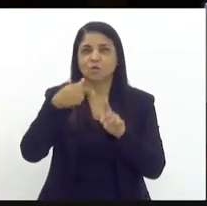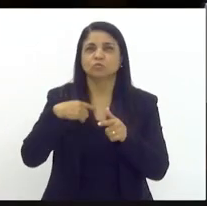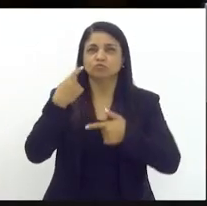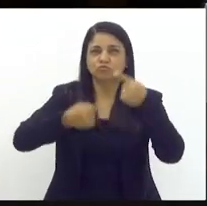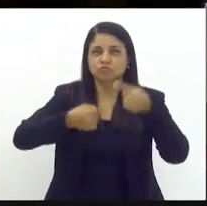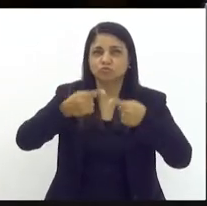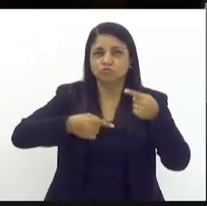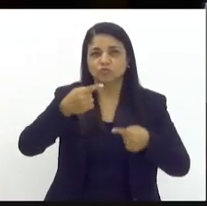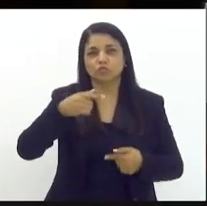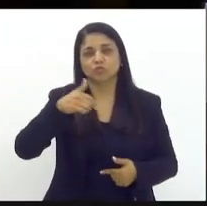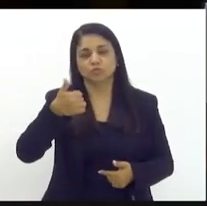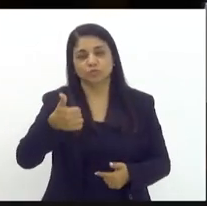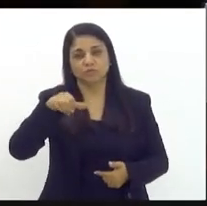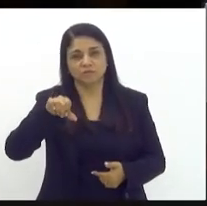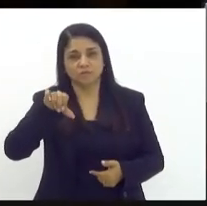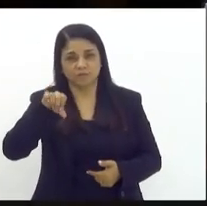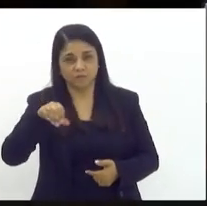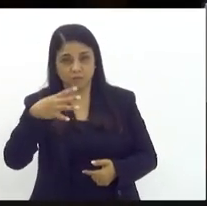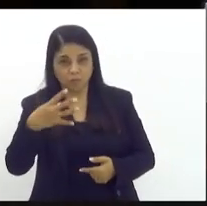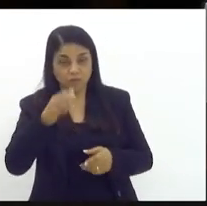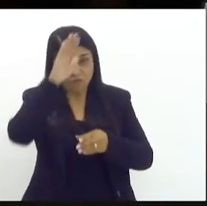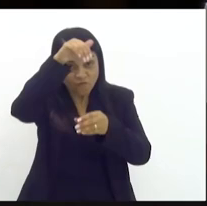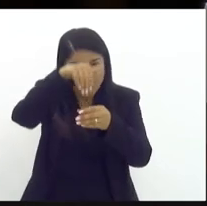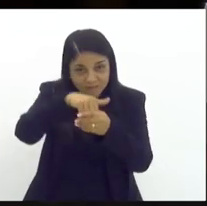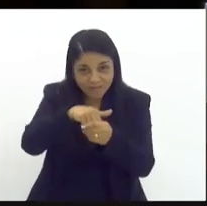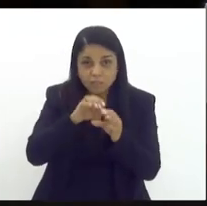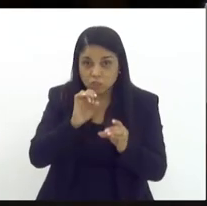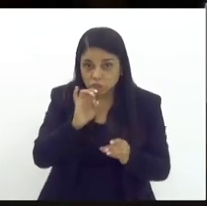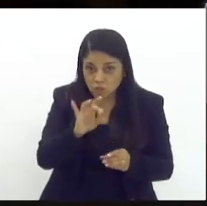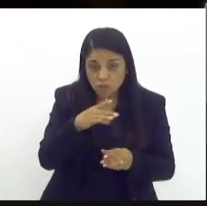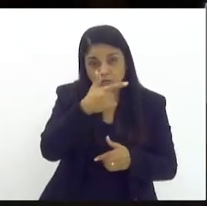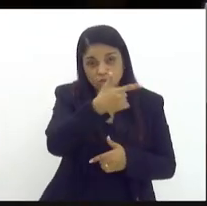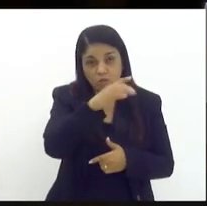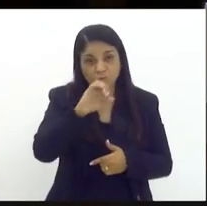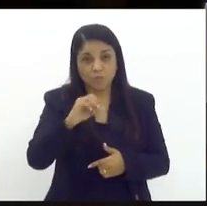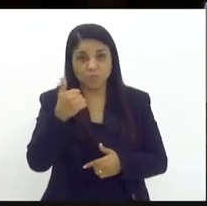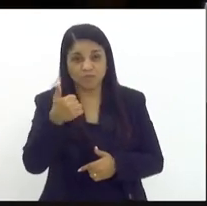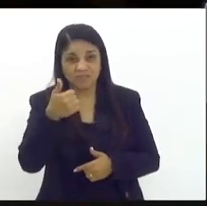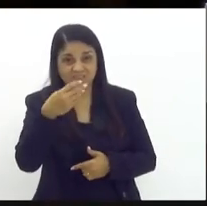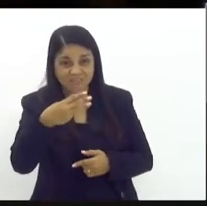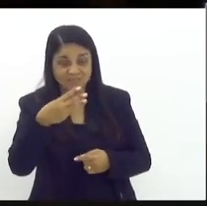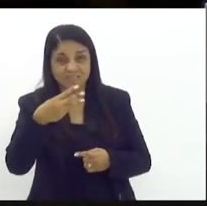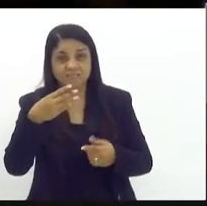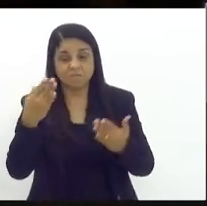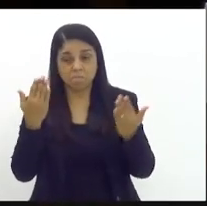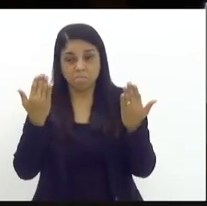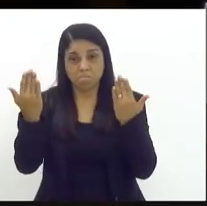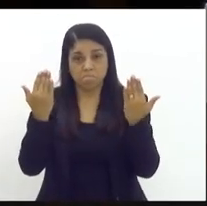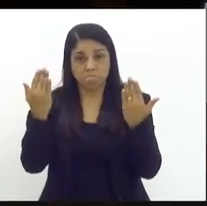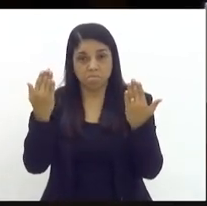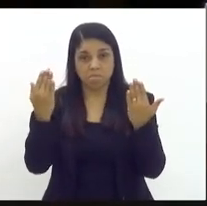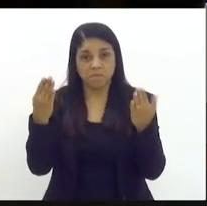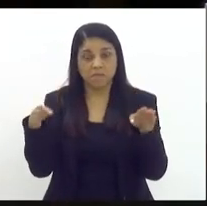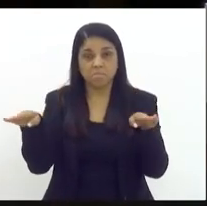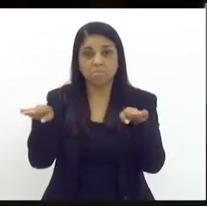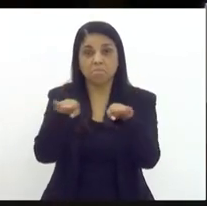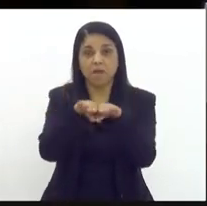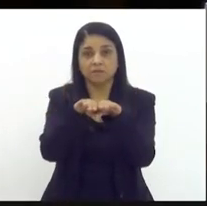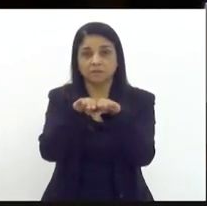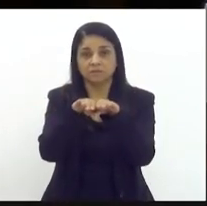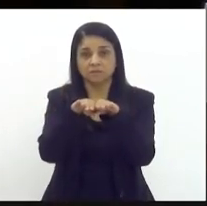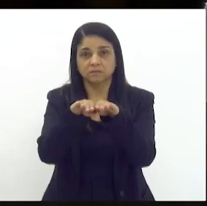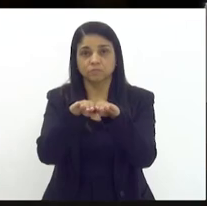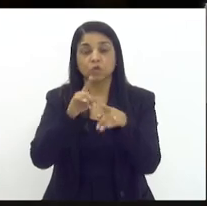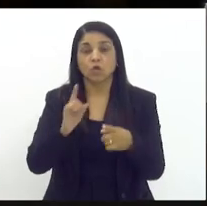e só foi votada em 2013 não empate não a turma e só ganhou porque o relator votou favorável